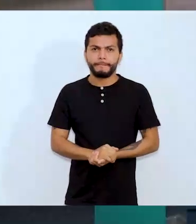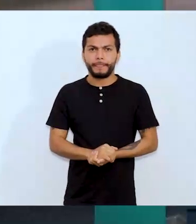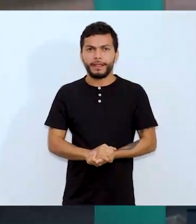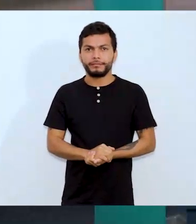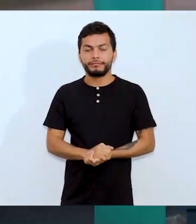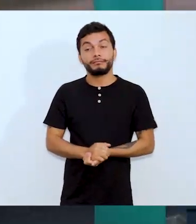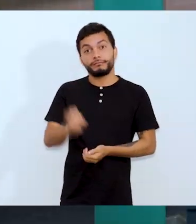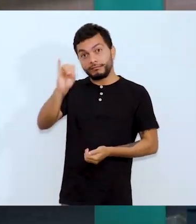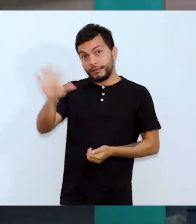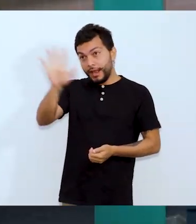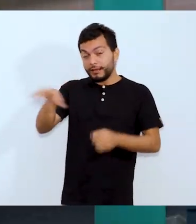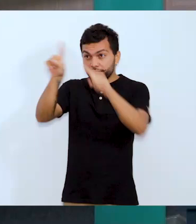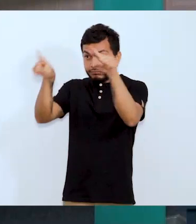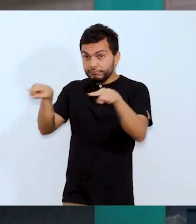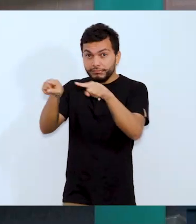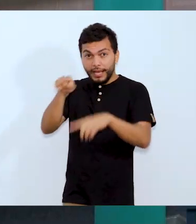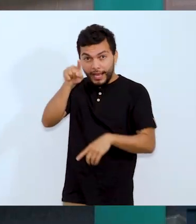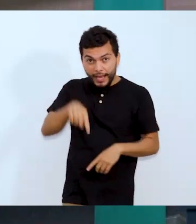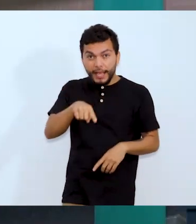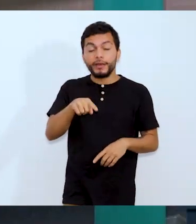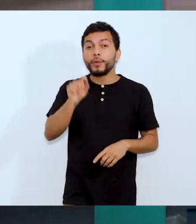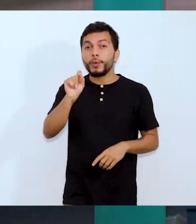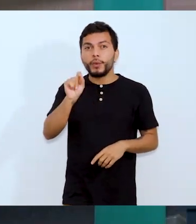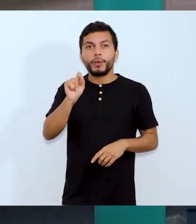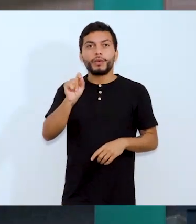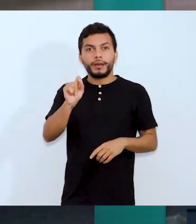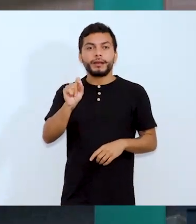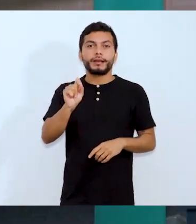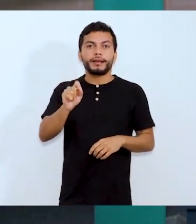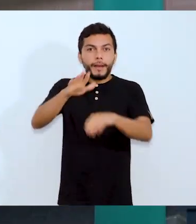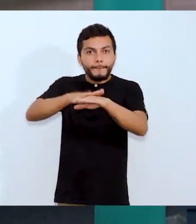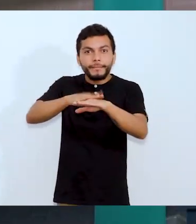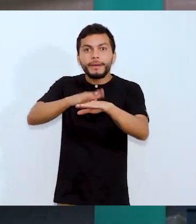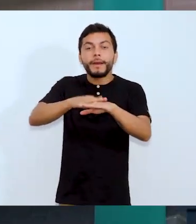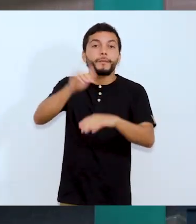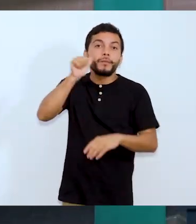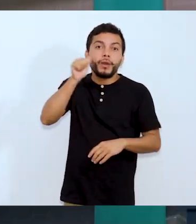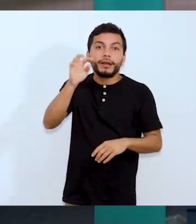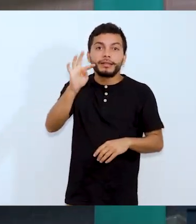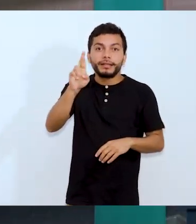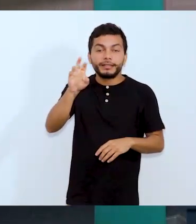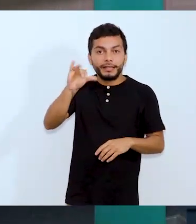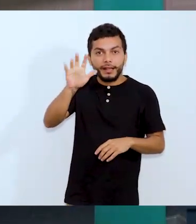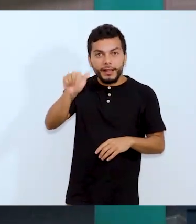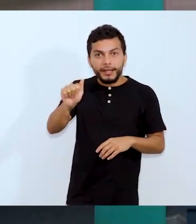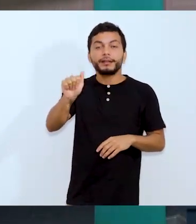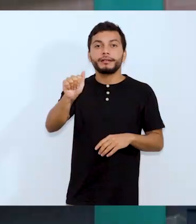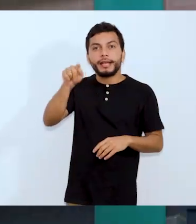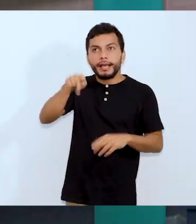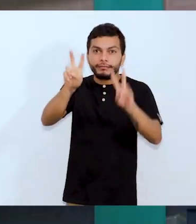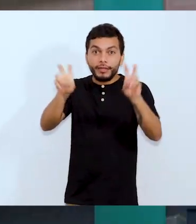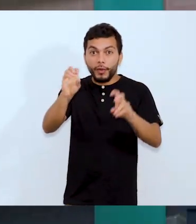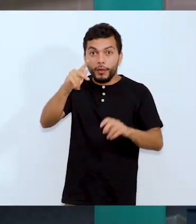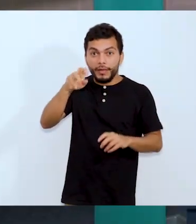Essa tela é uma tela da grande pintora Tarsila do Amaral, que chama-se Operários.